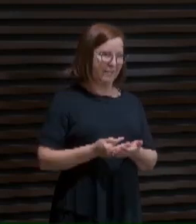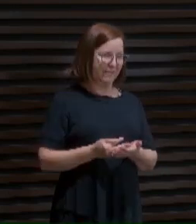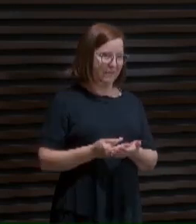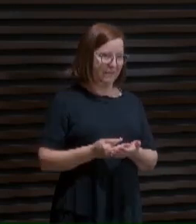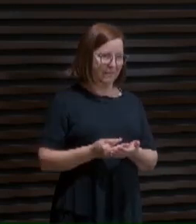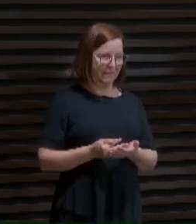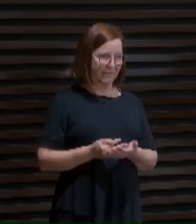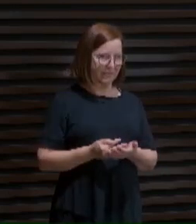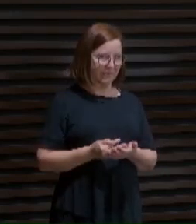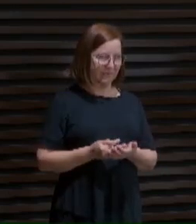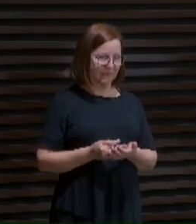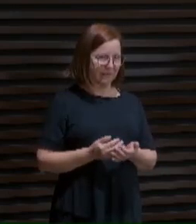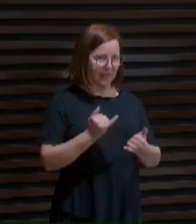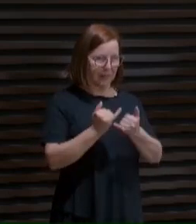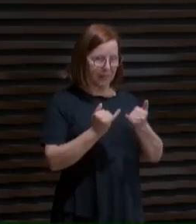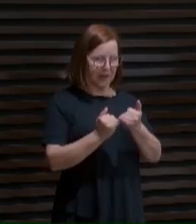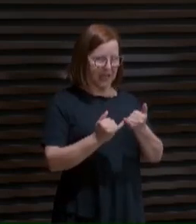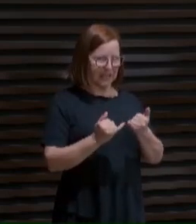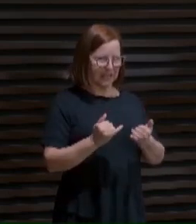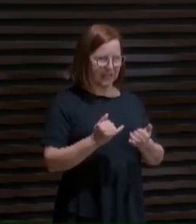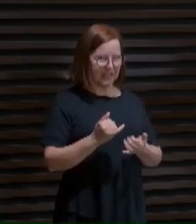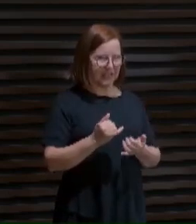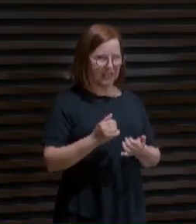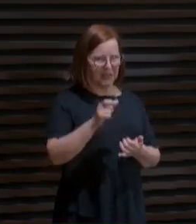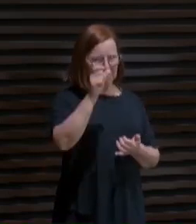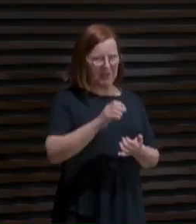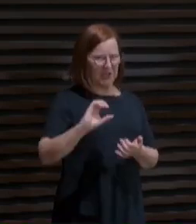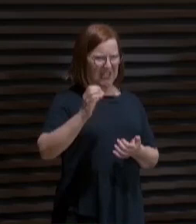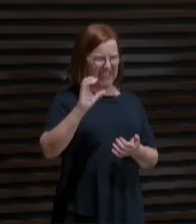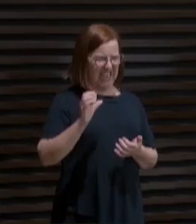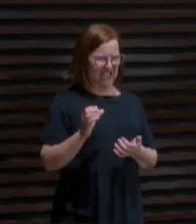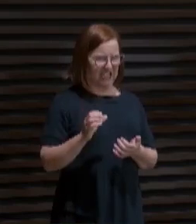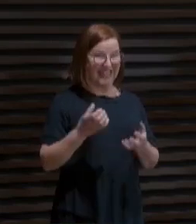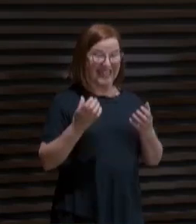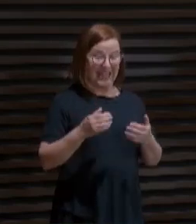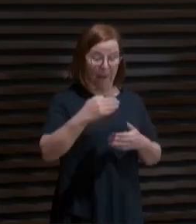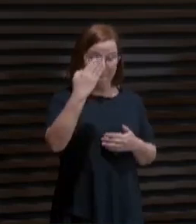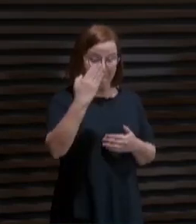Ele parece um cientista cético. Ele quer provas.